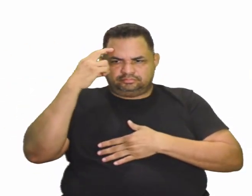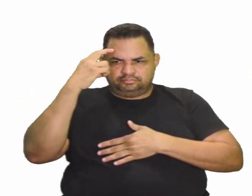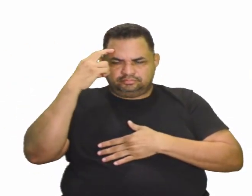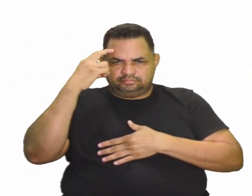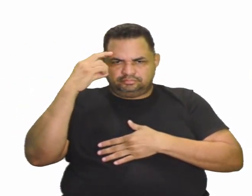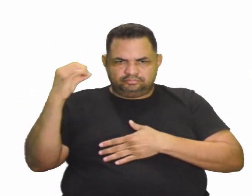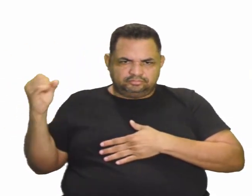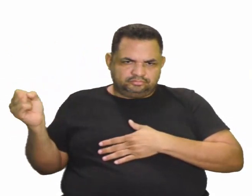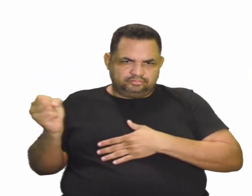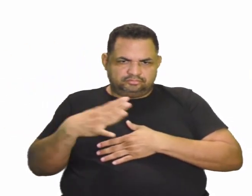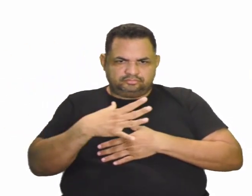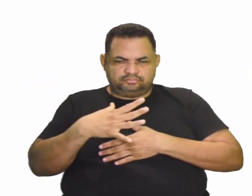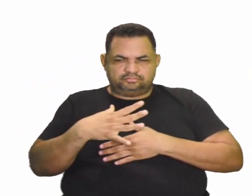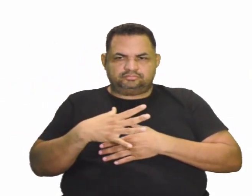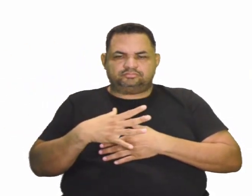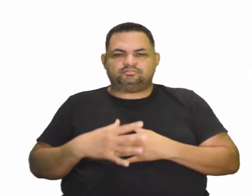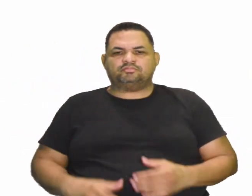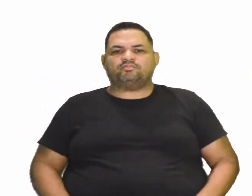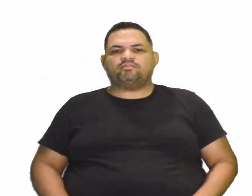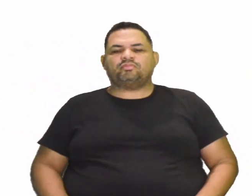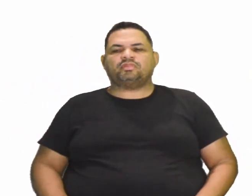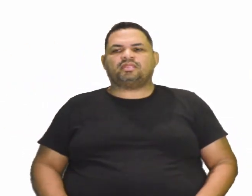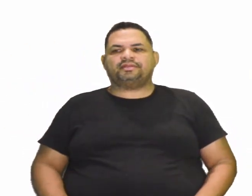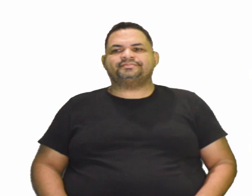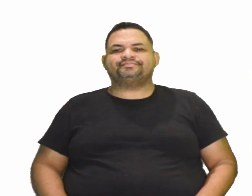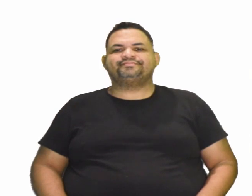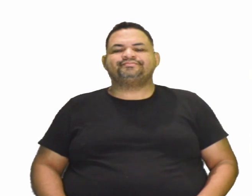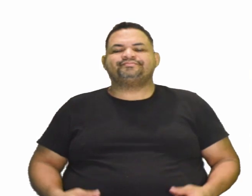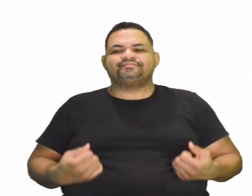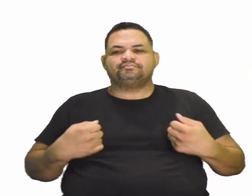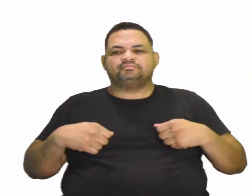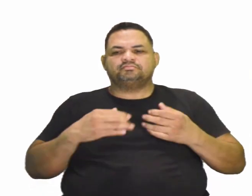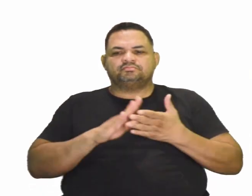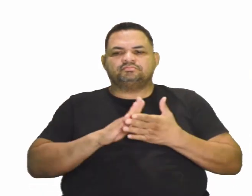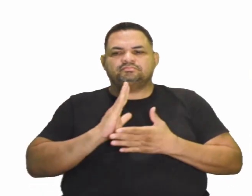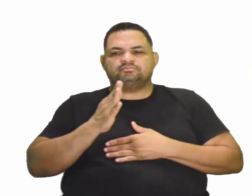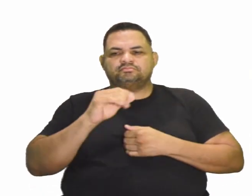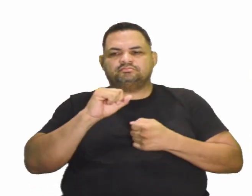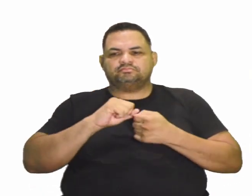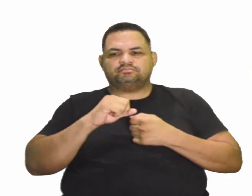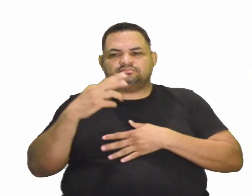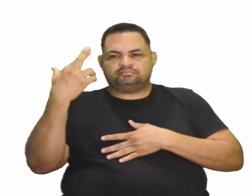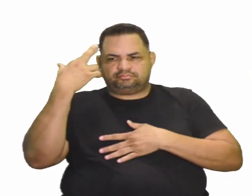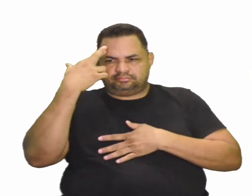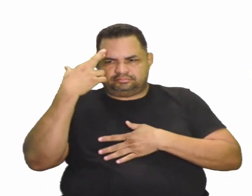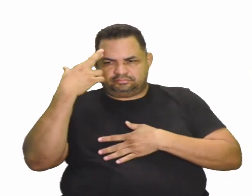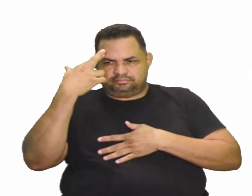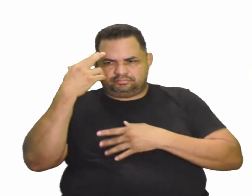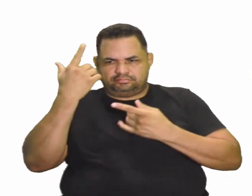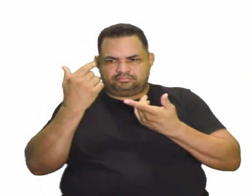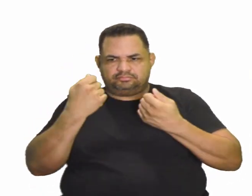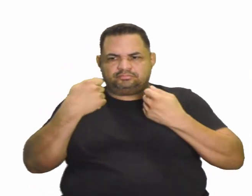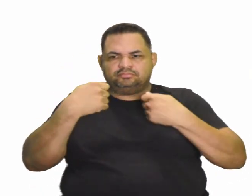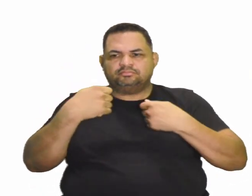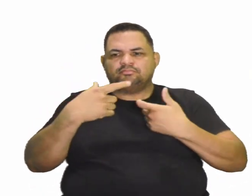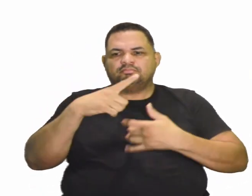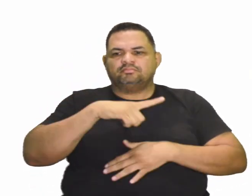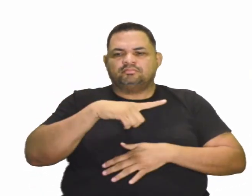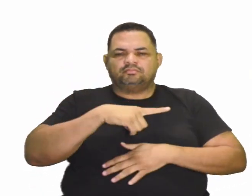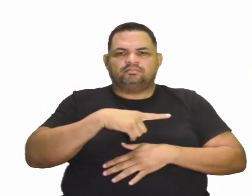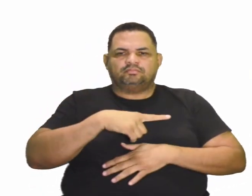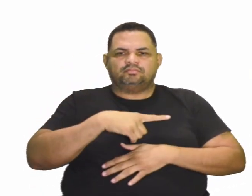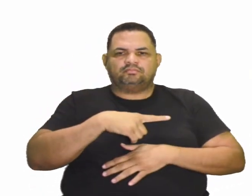não vão conseguir responder agora. É claro, vocês podem ir já fazendo alguma reflexão, porque vocês têm